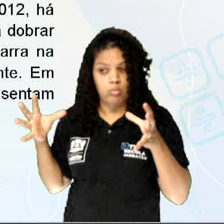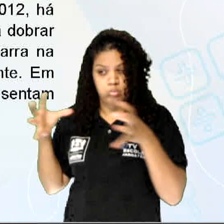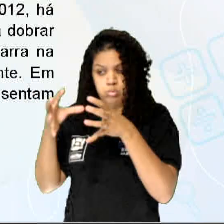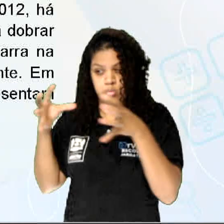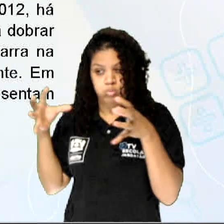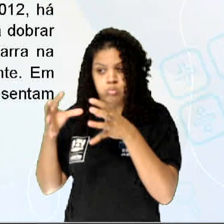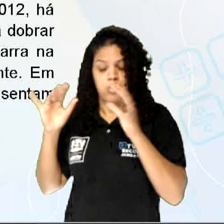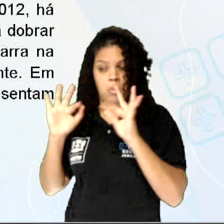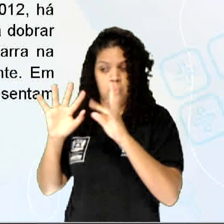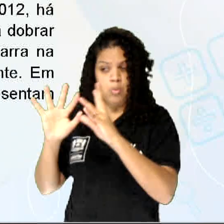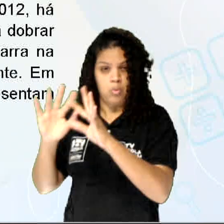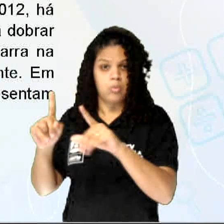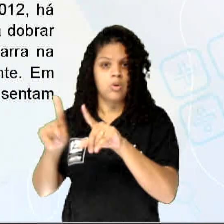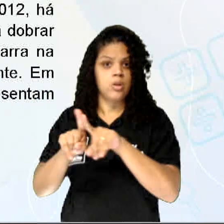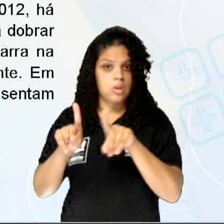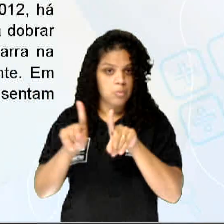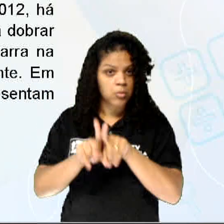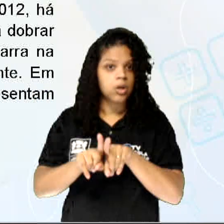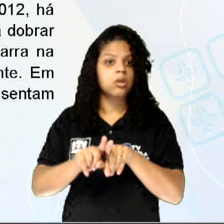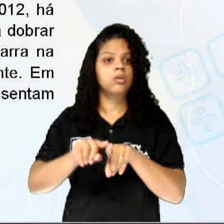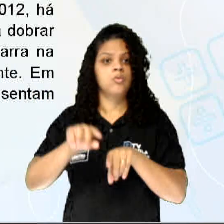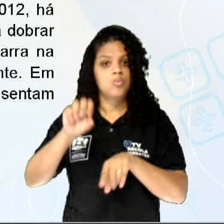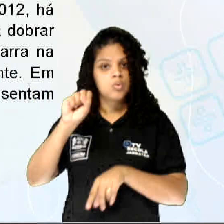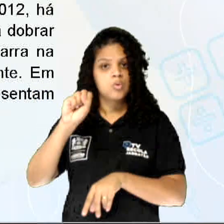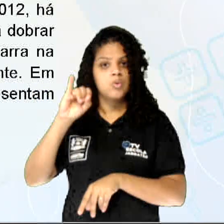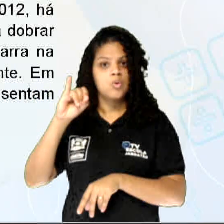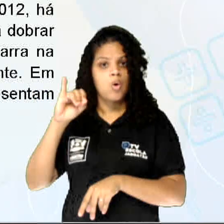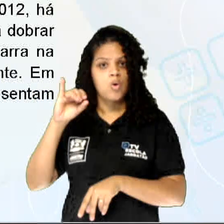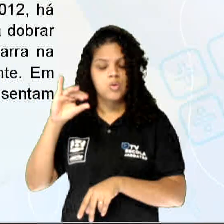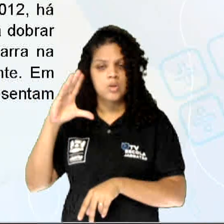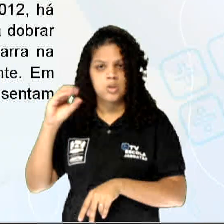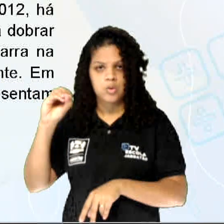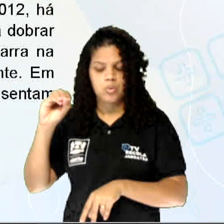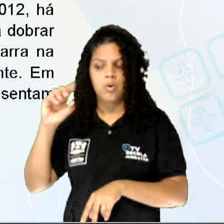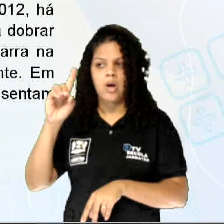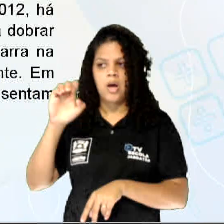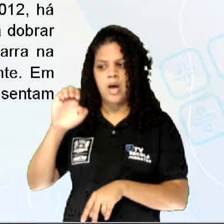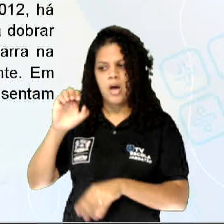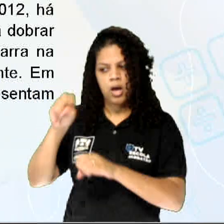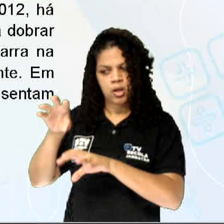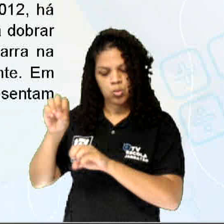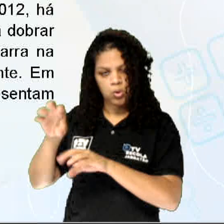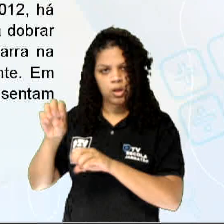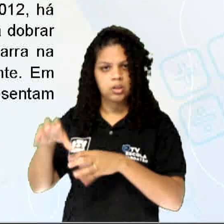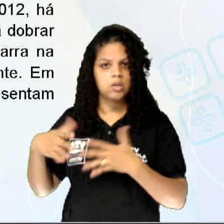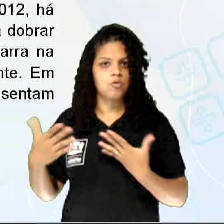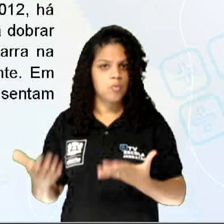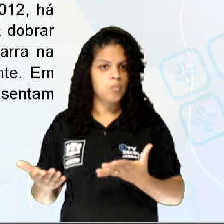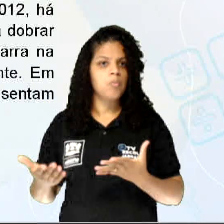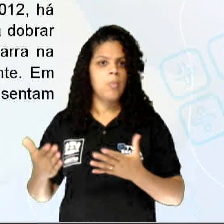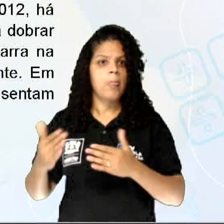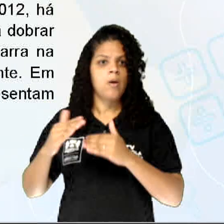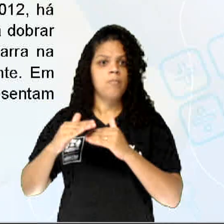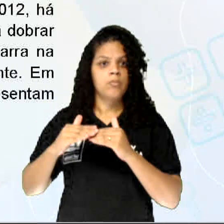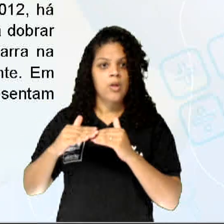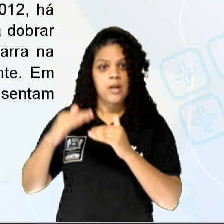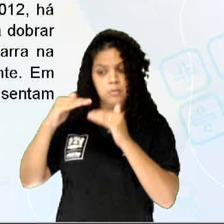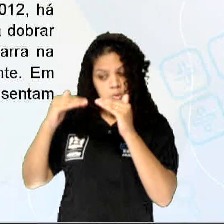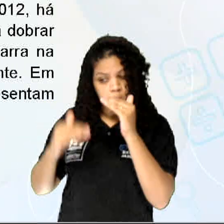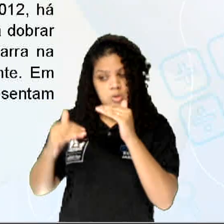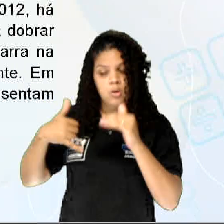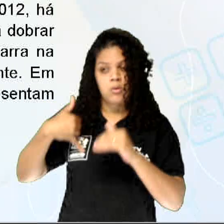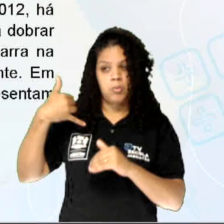atendimento socioeducativo. A redução da maioridade penal poderia inflar ainda mais a população